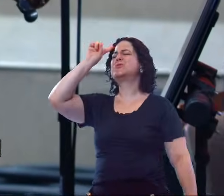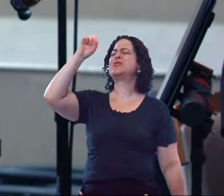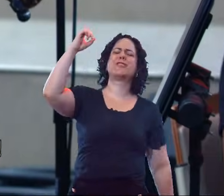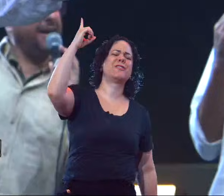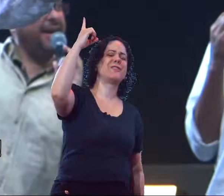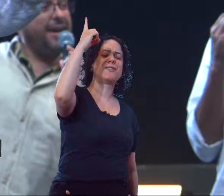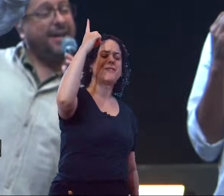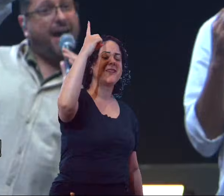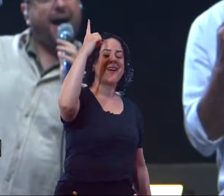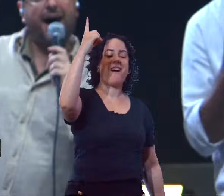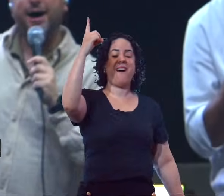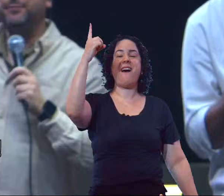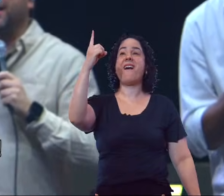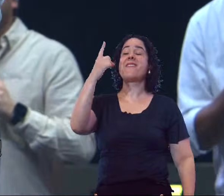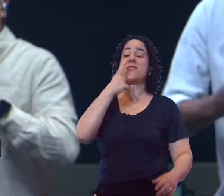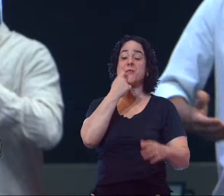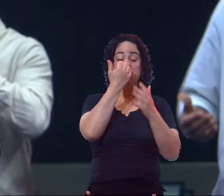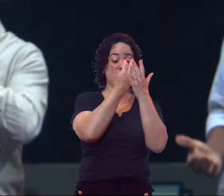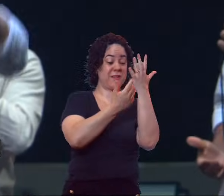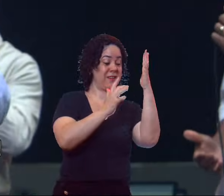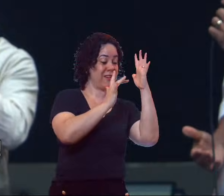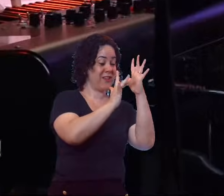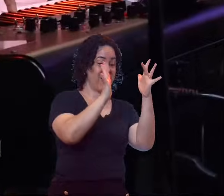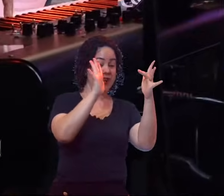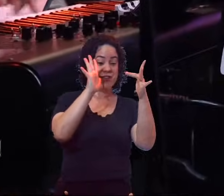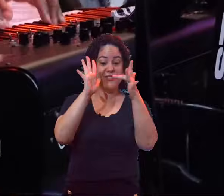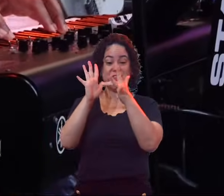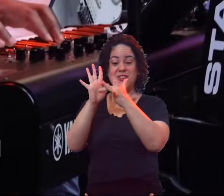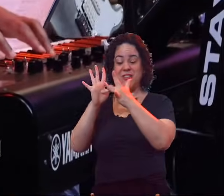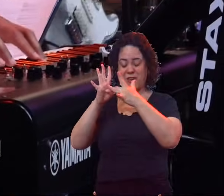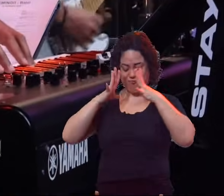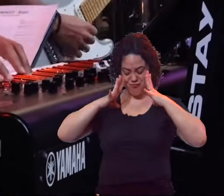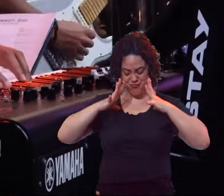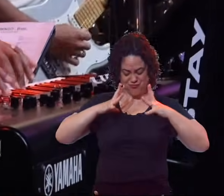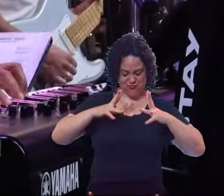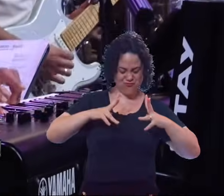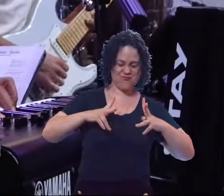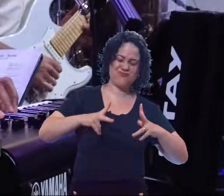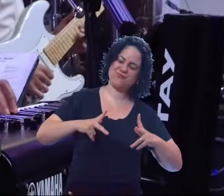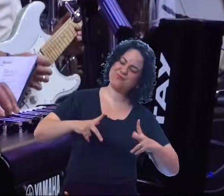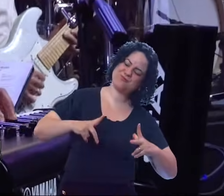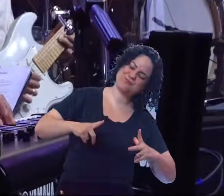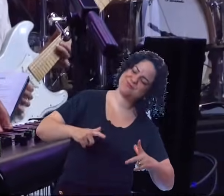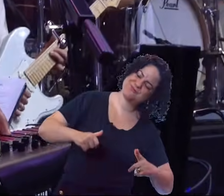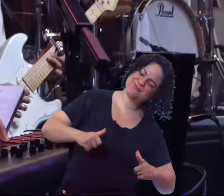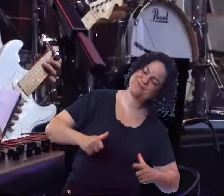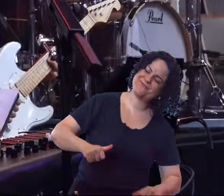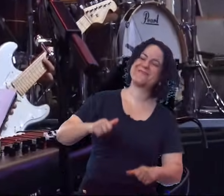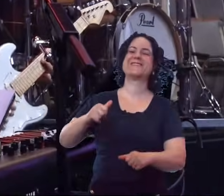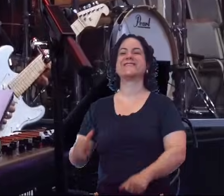Glorioso dia, teu sangue me resgatou.